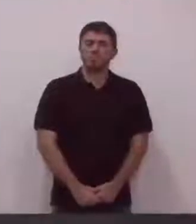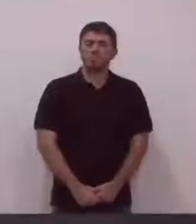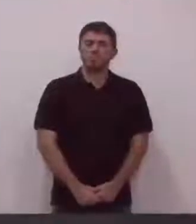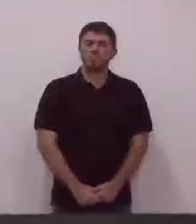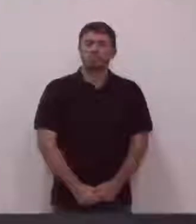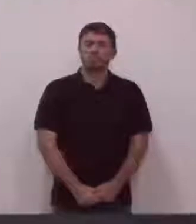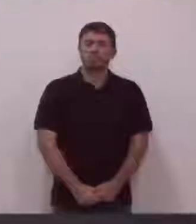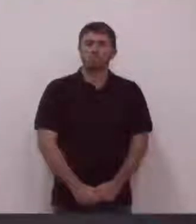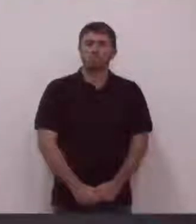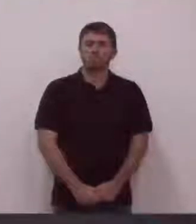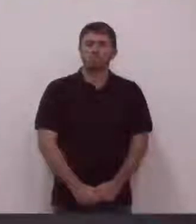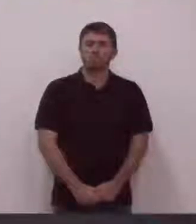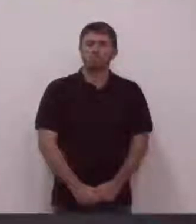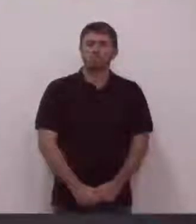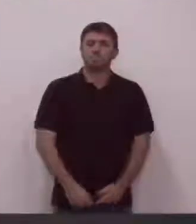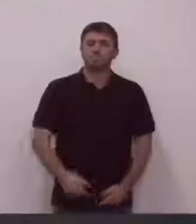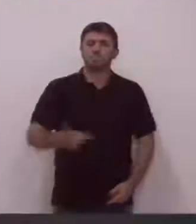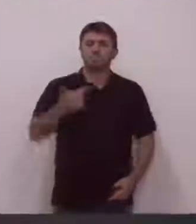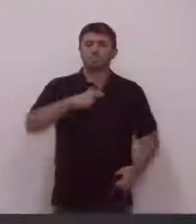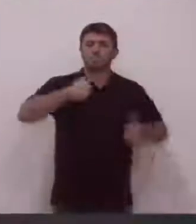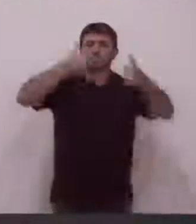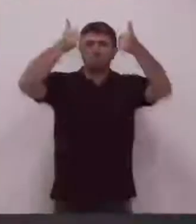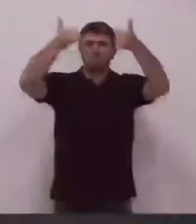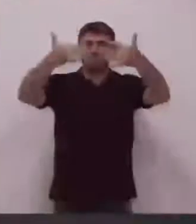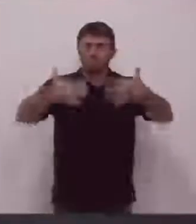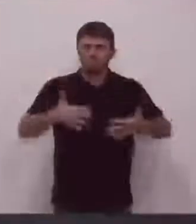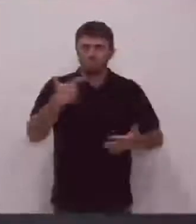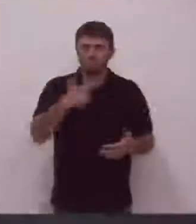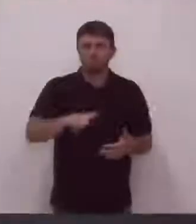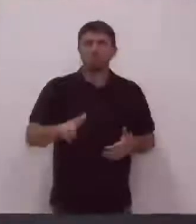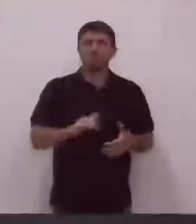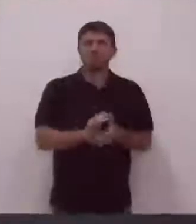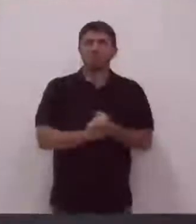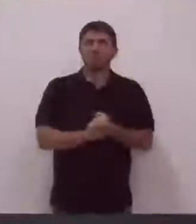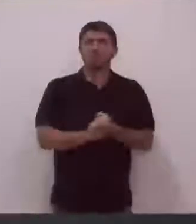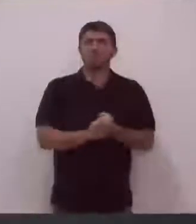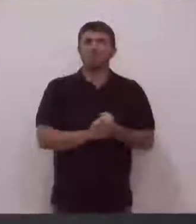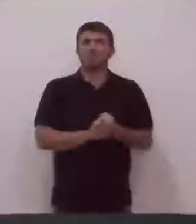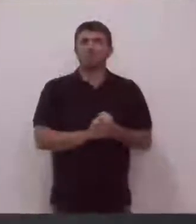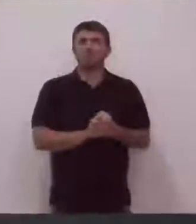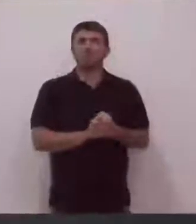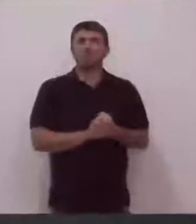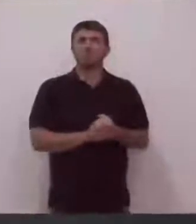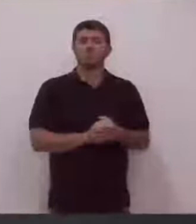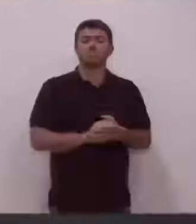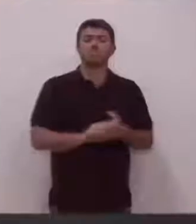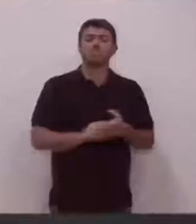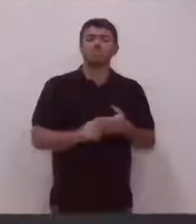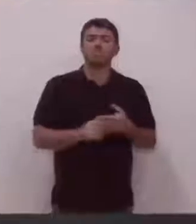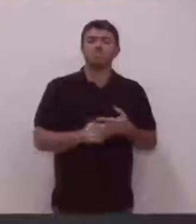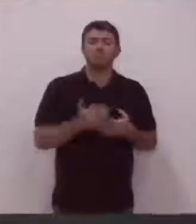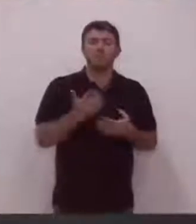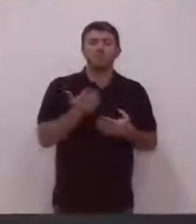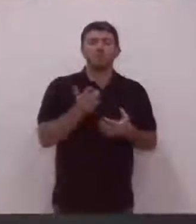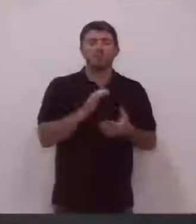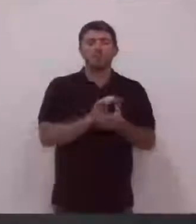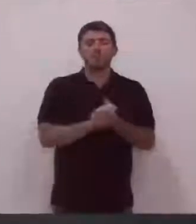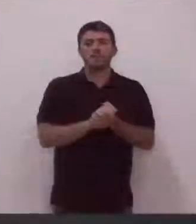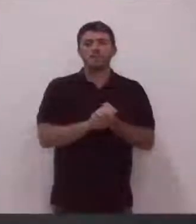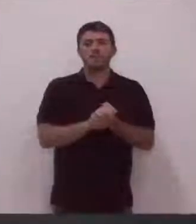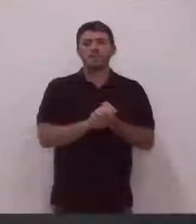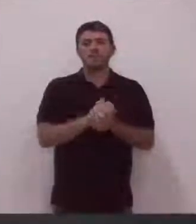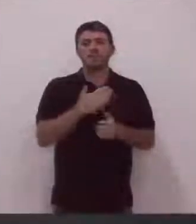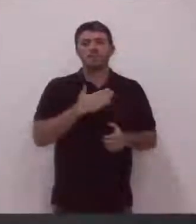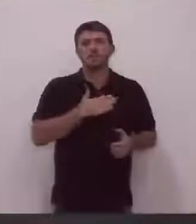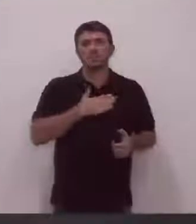Mais alguém quer justificar o voto? Justifico. Tem a palavra, vereador. Primeiro, o meu ponto de vista também, presidente, vai ao encontro do que o Marquinho